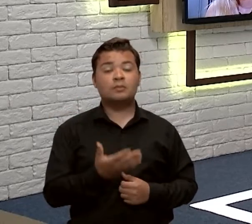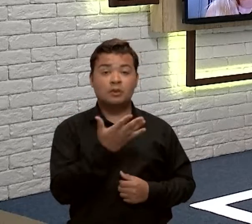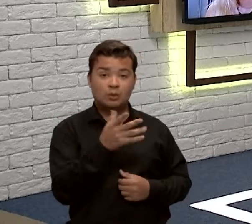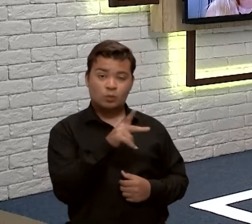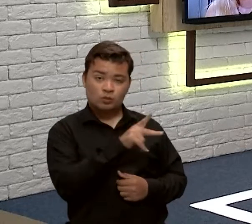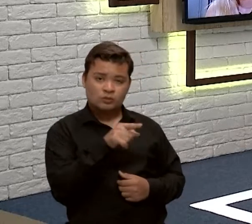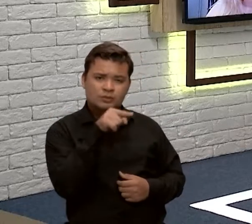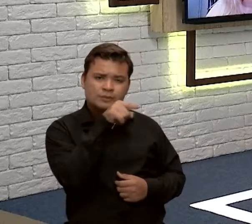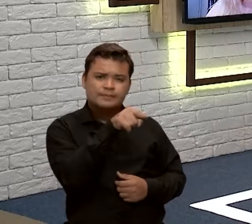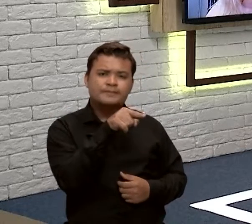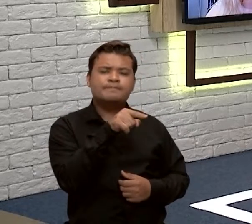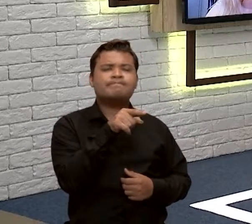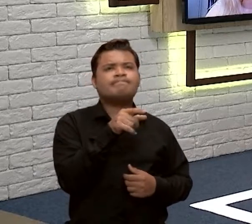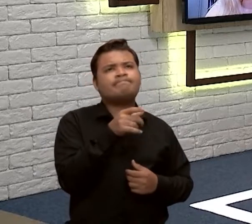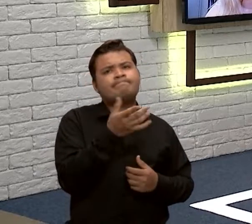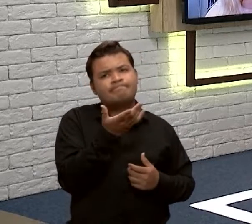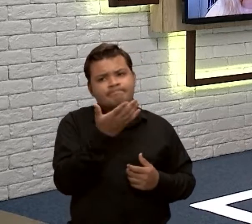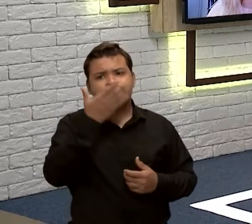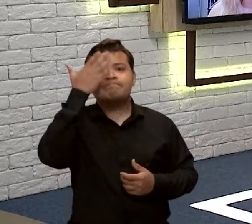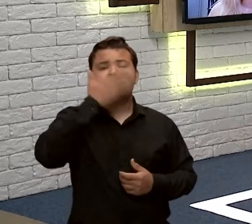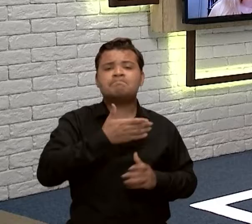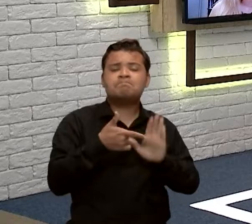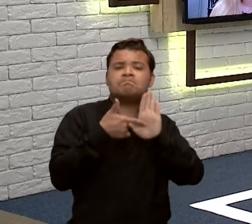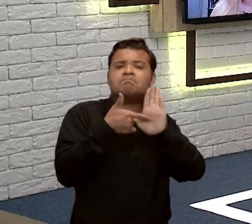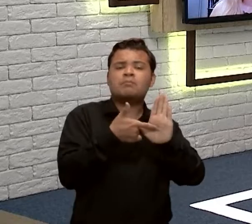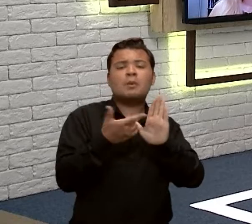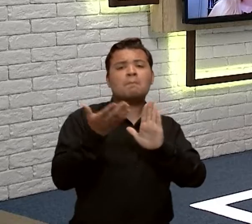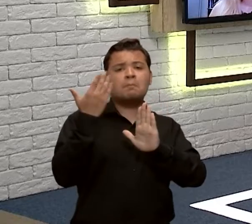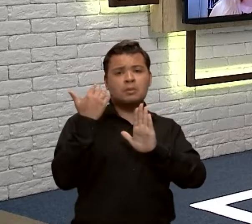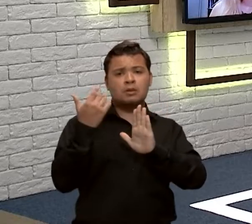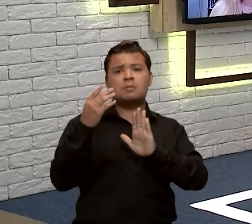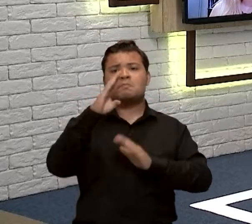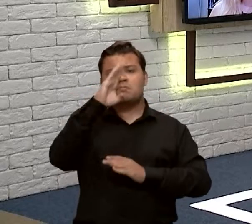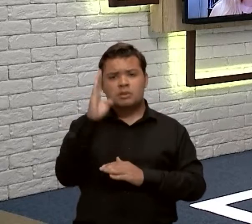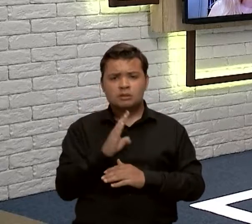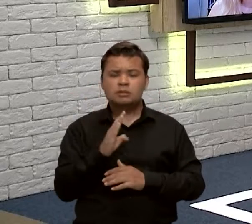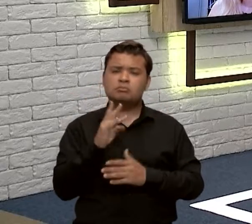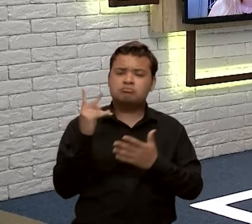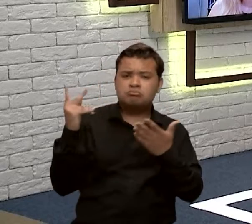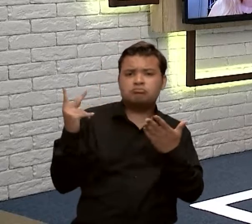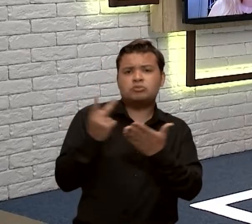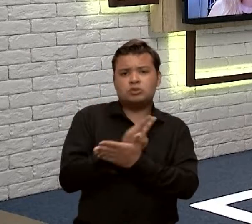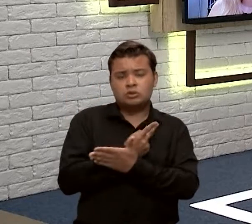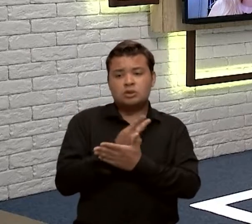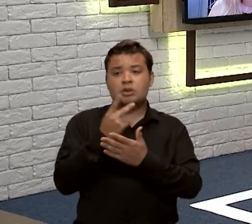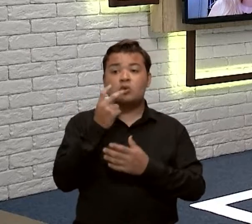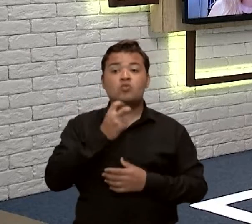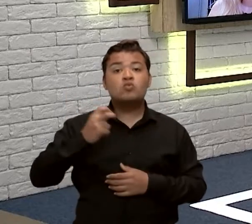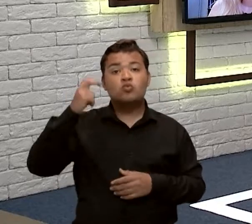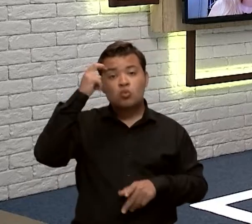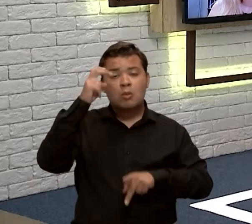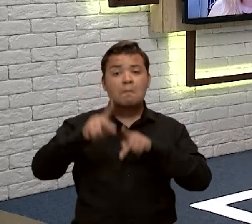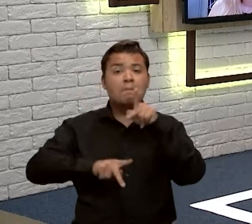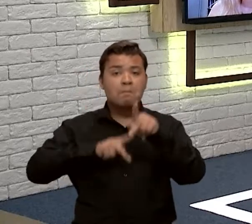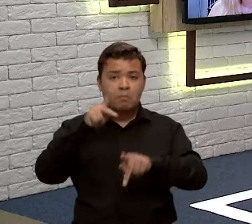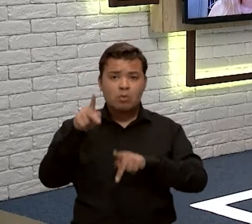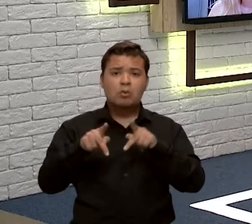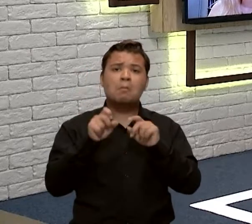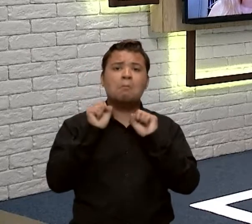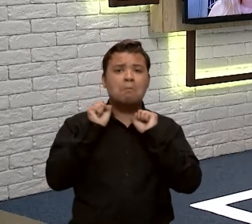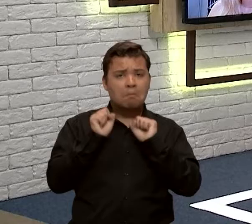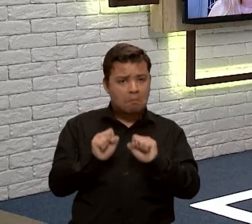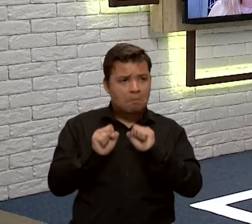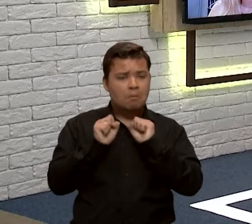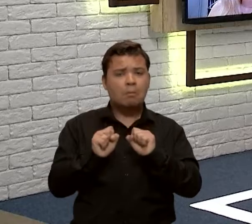exemplo para a gente, alguns exemplos que ocorrem aqui no Brasil, em que a cultura popular ela pode ser utilizada aí para